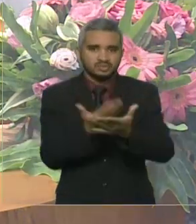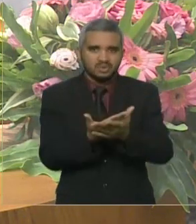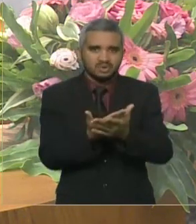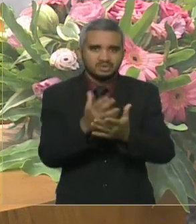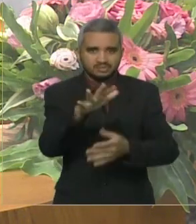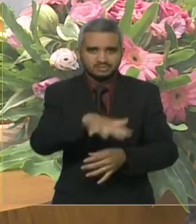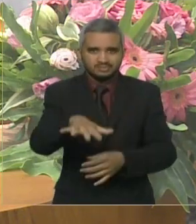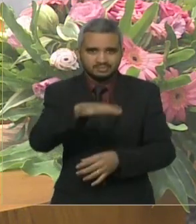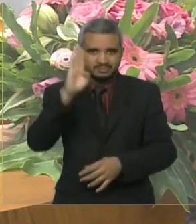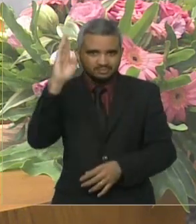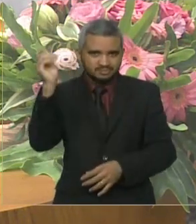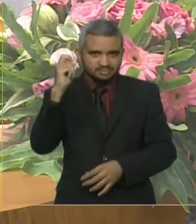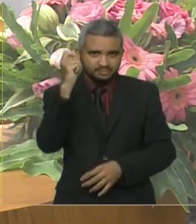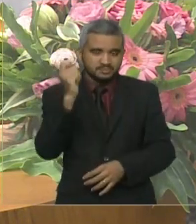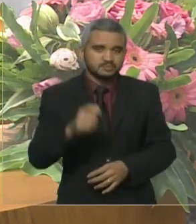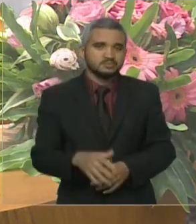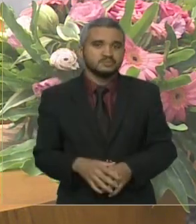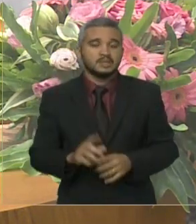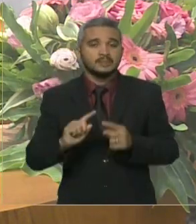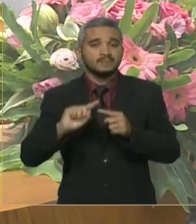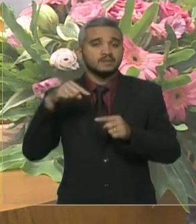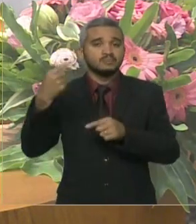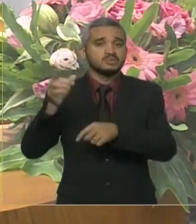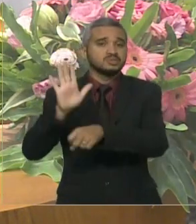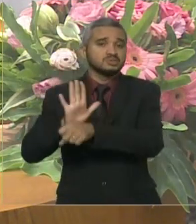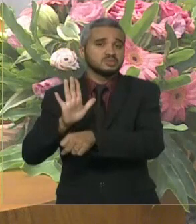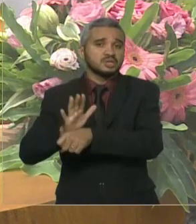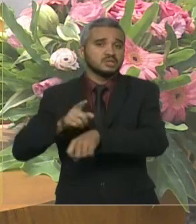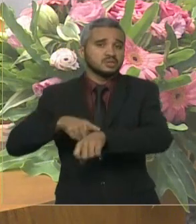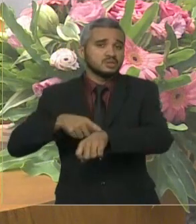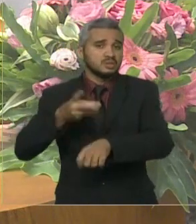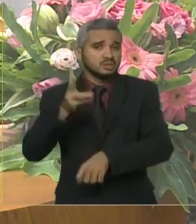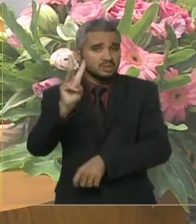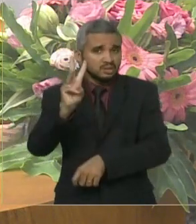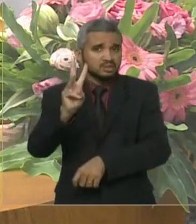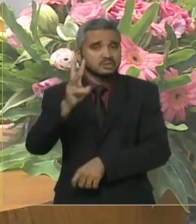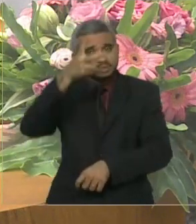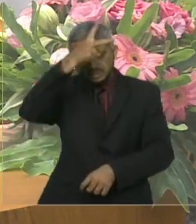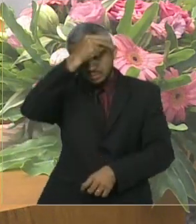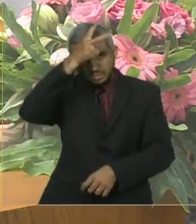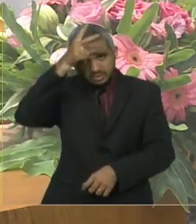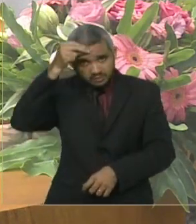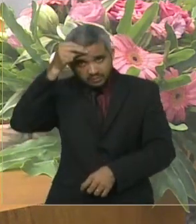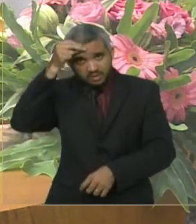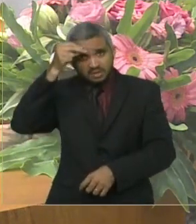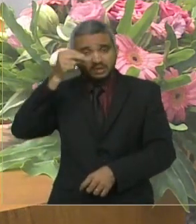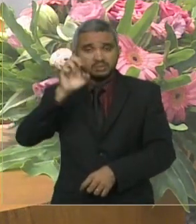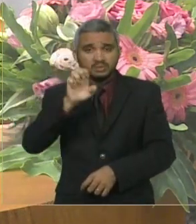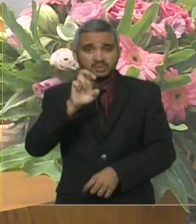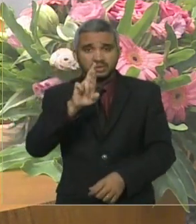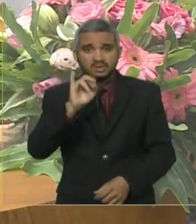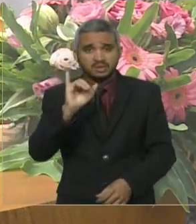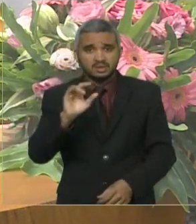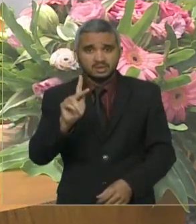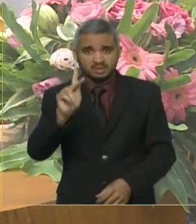entregar, às 15 horas, o prefeito Eric irá entregar